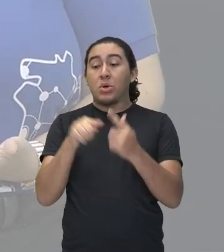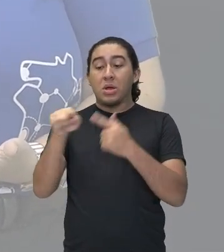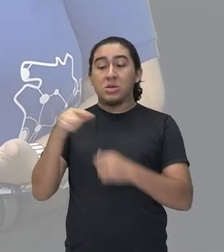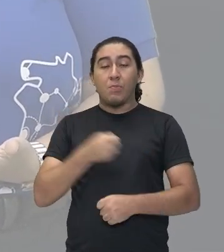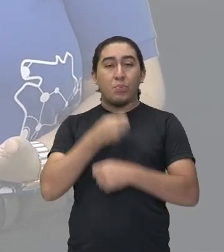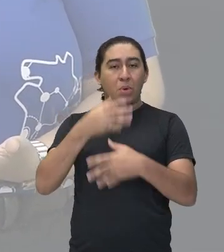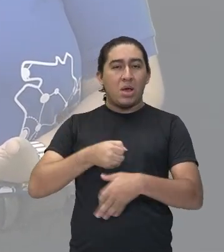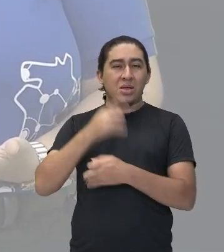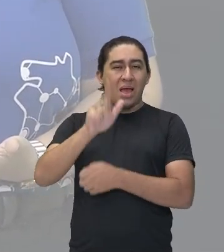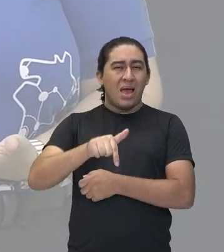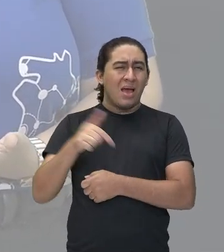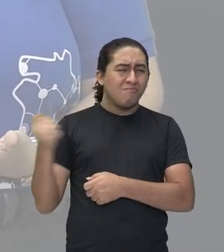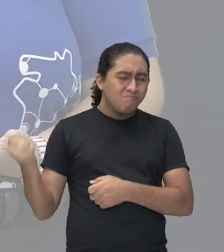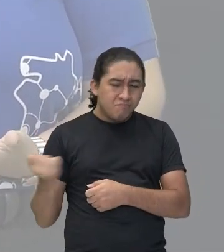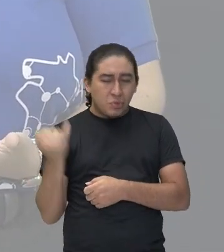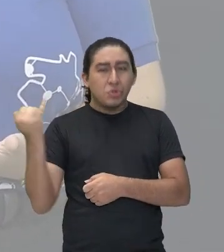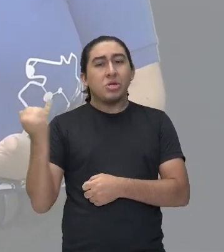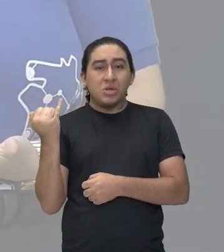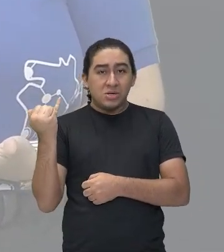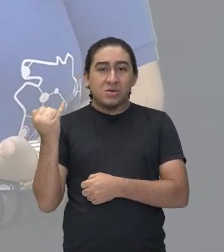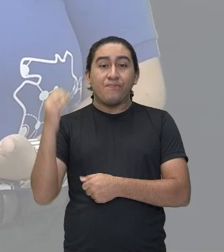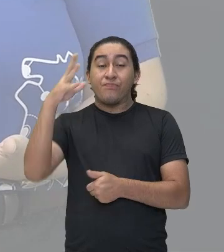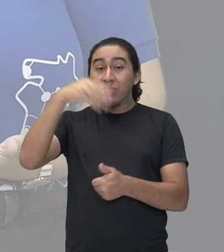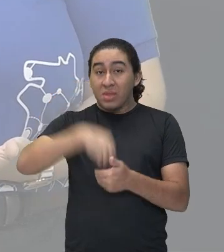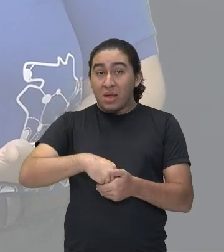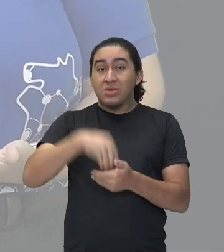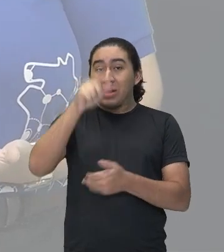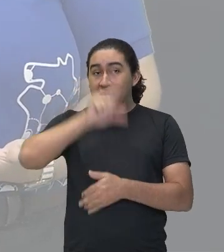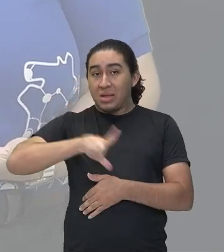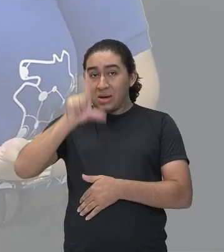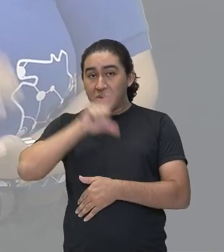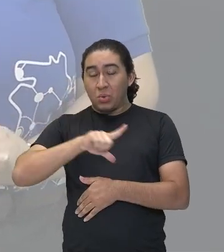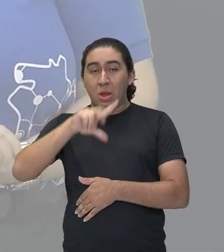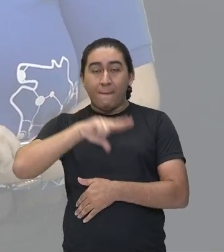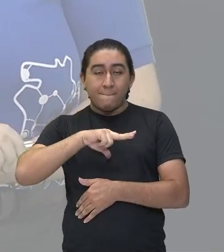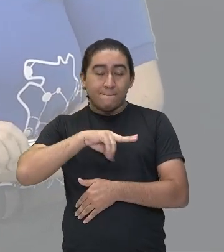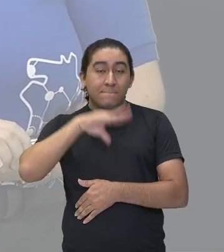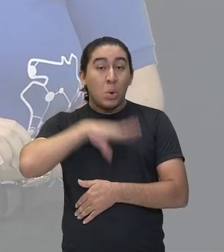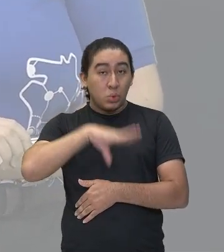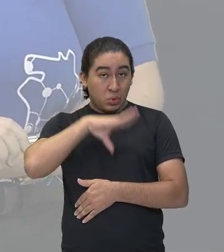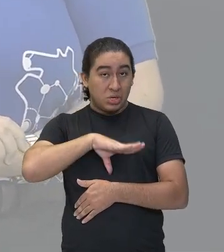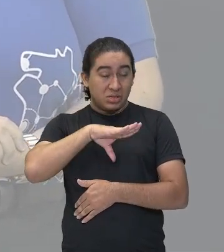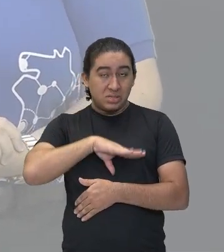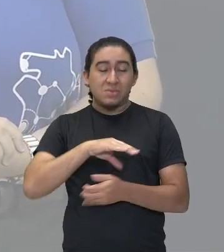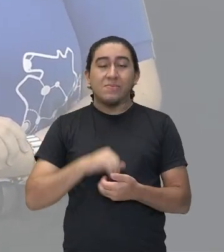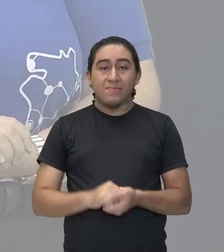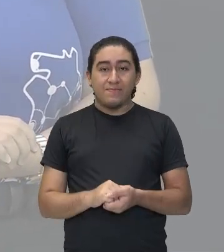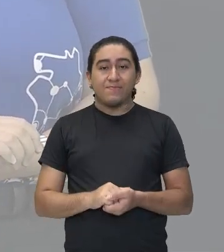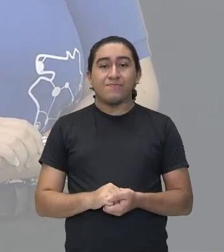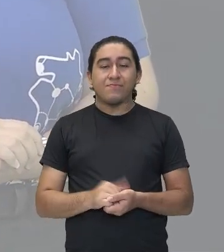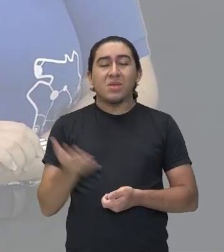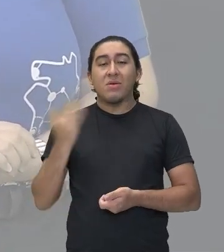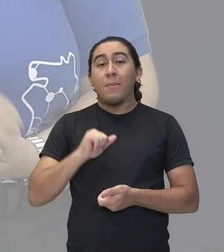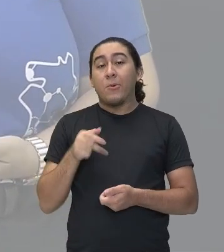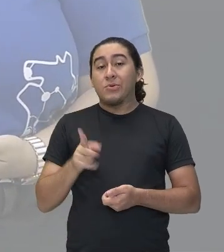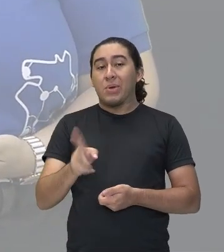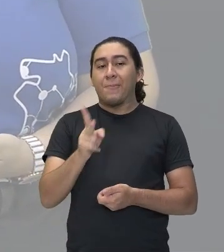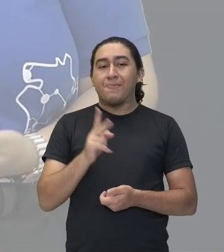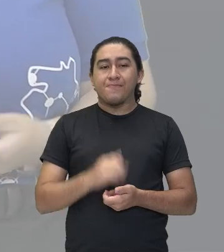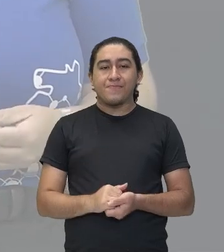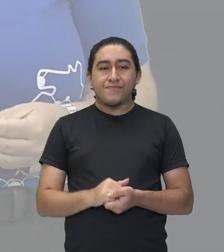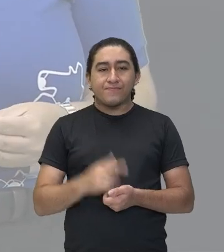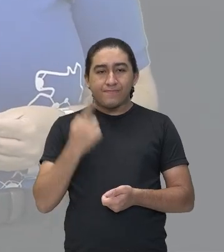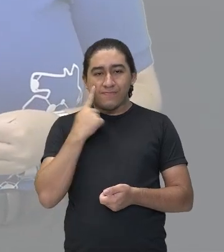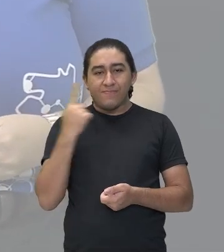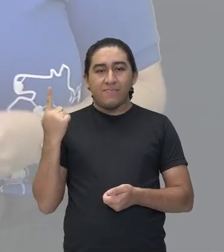assim tão grandioso e tão importante para a literatura de língua portuguesa, ok? Então vamos adiante, conhecer um